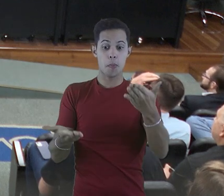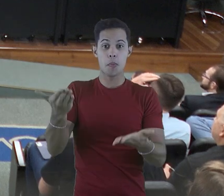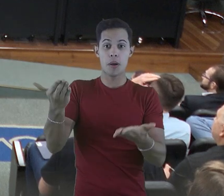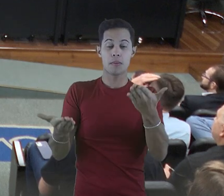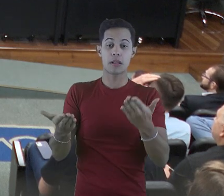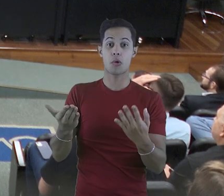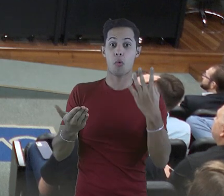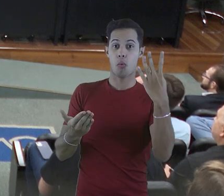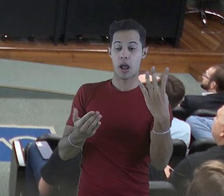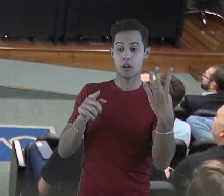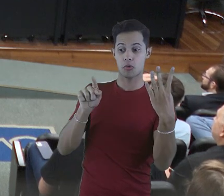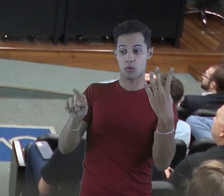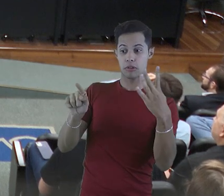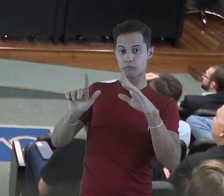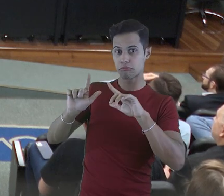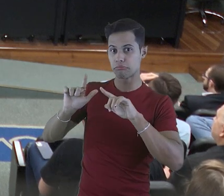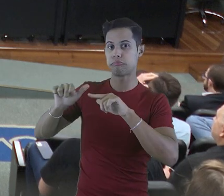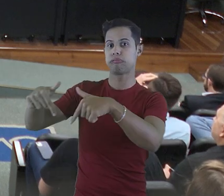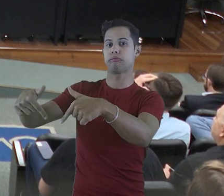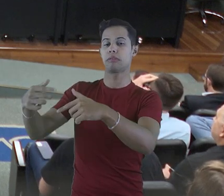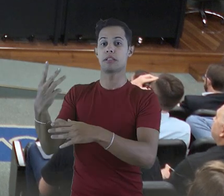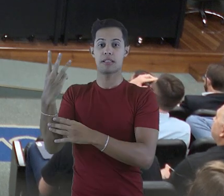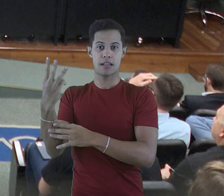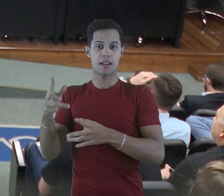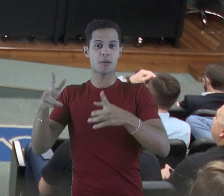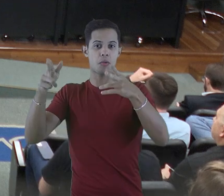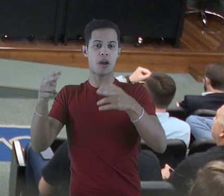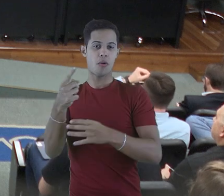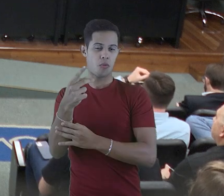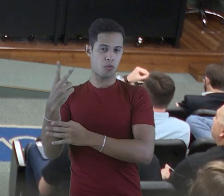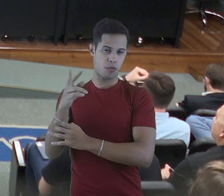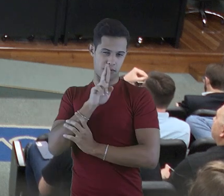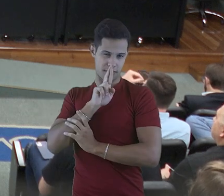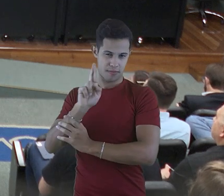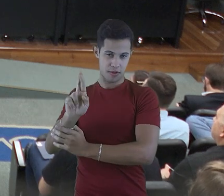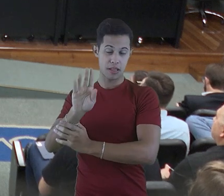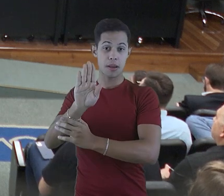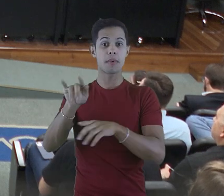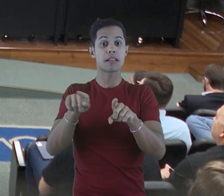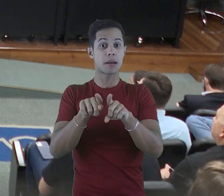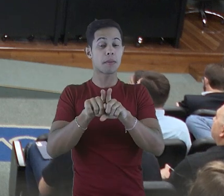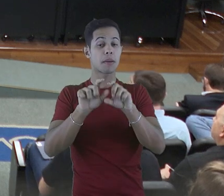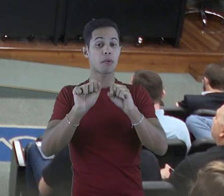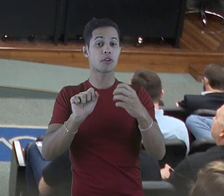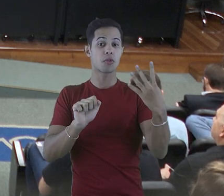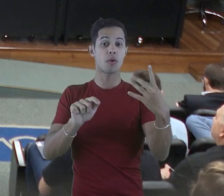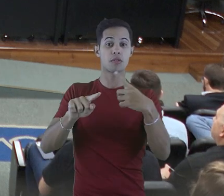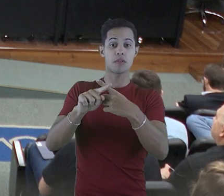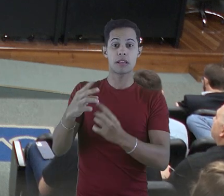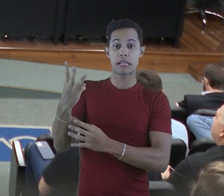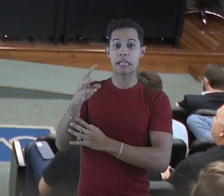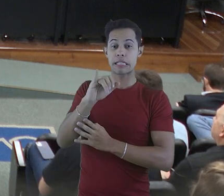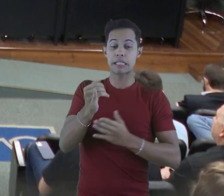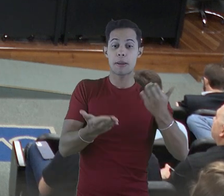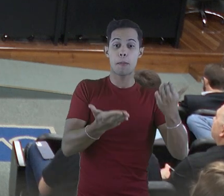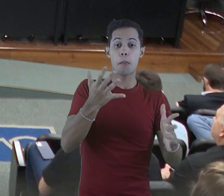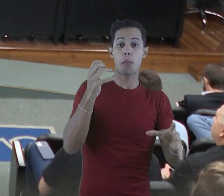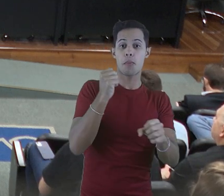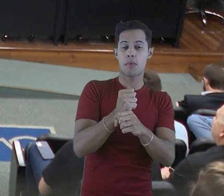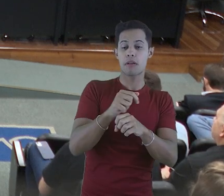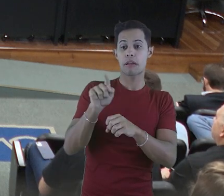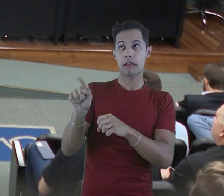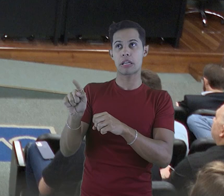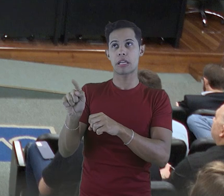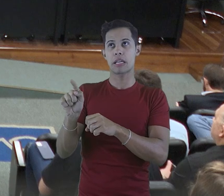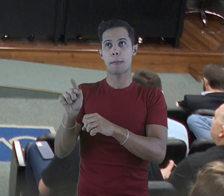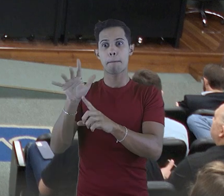só que também pode dar 4 vezes 3 se for probabilidade 3 e impacto 4 vai dar 12 qual dos